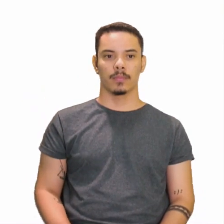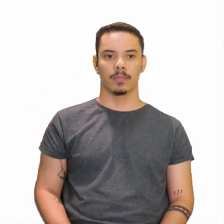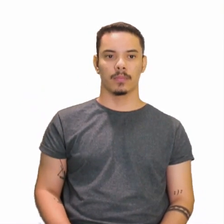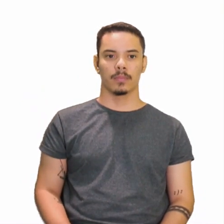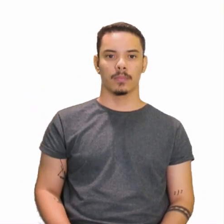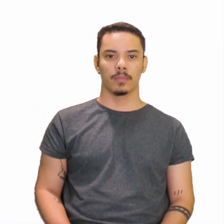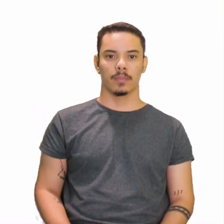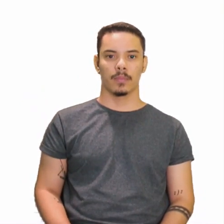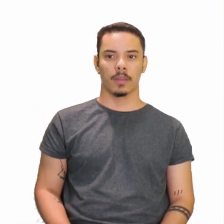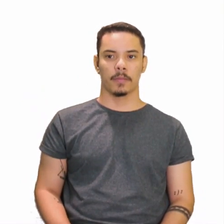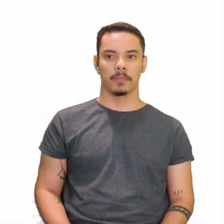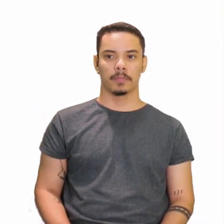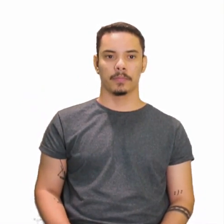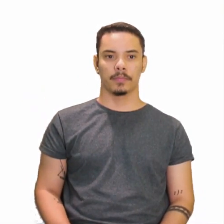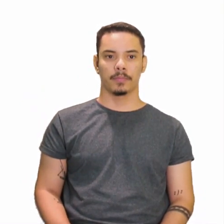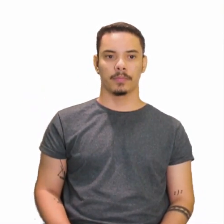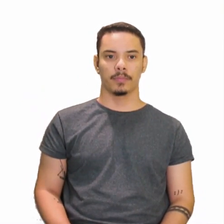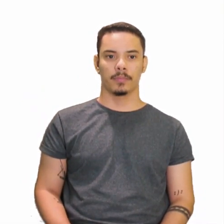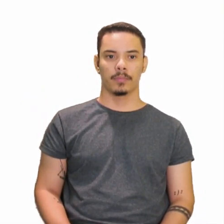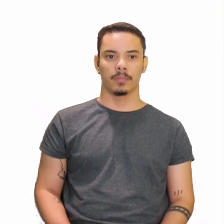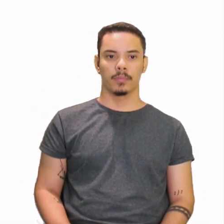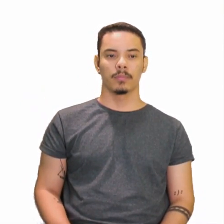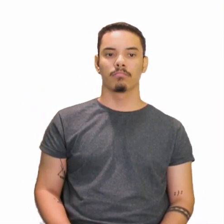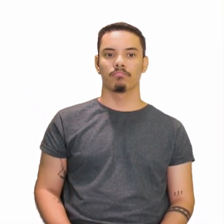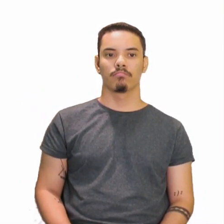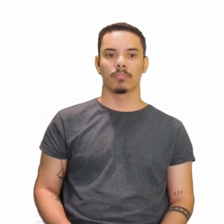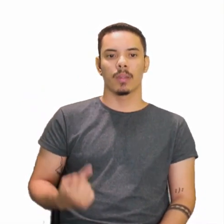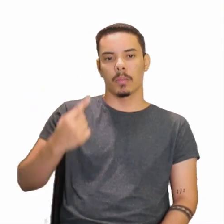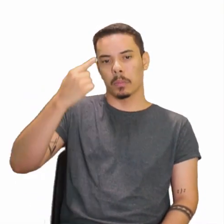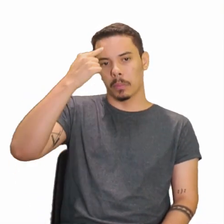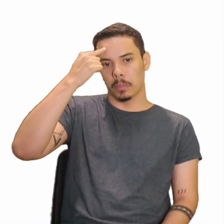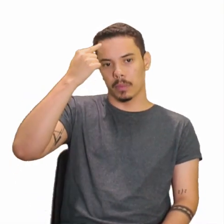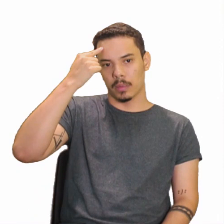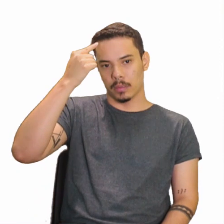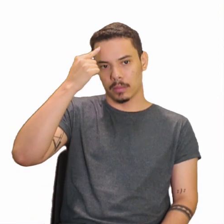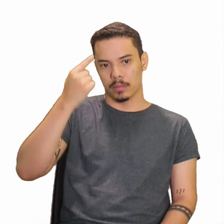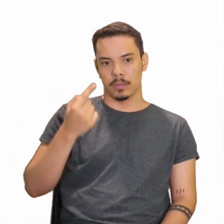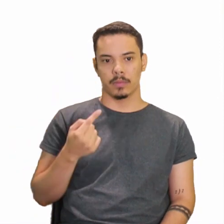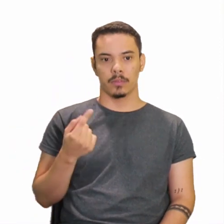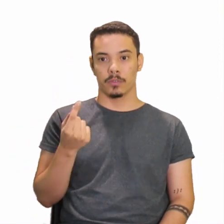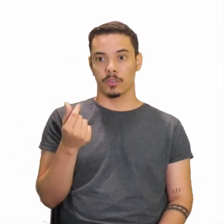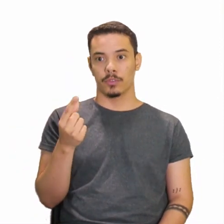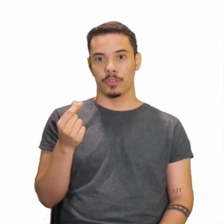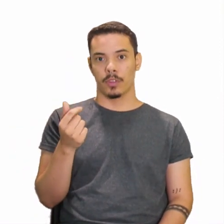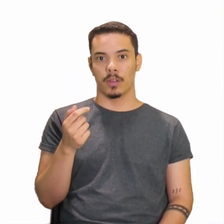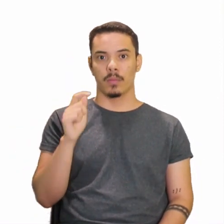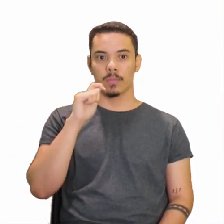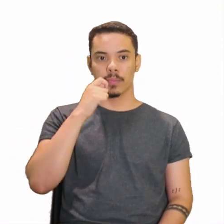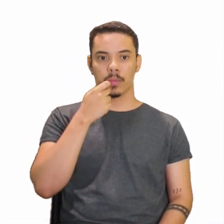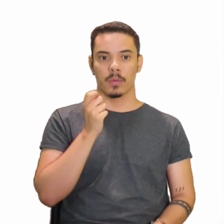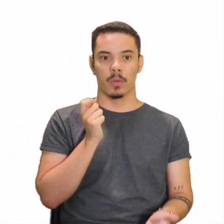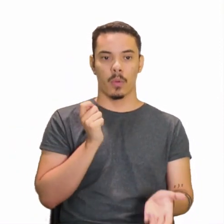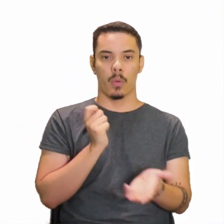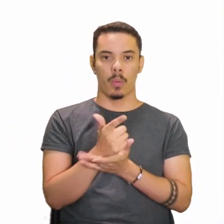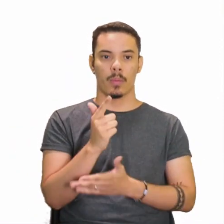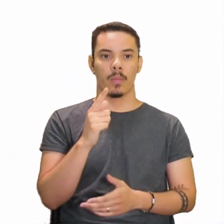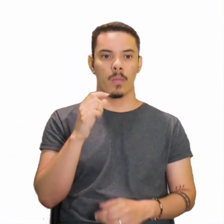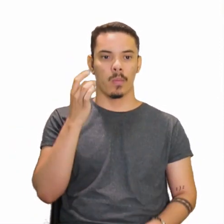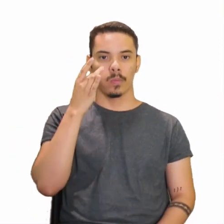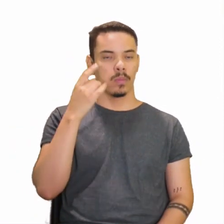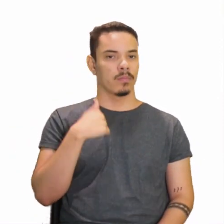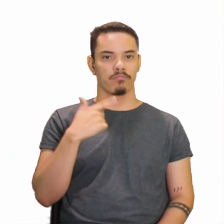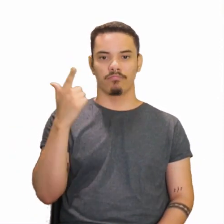menina... Tome, pensei em ficar com o troco da padaria para comprar bala, mas